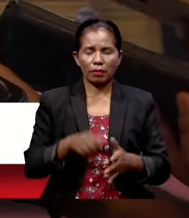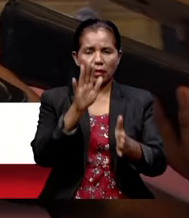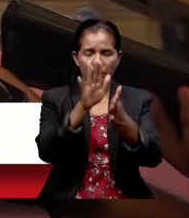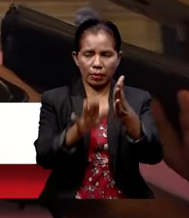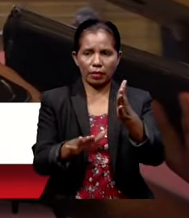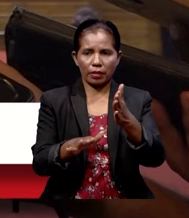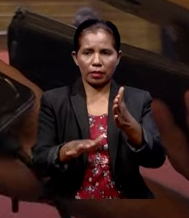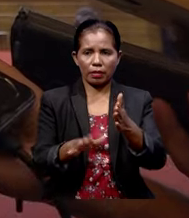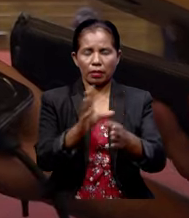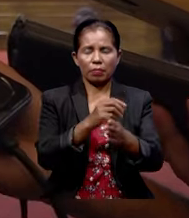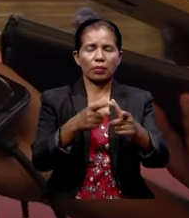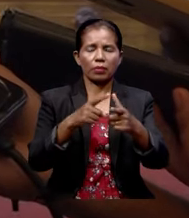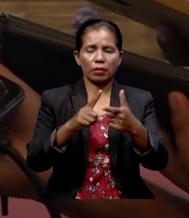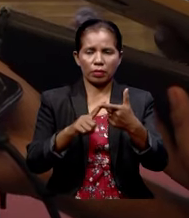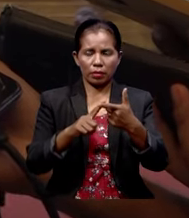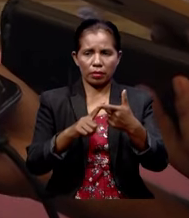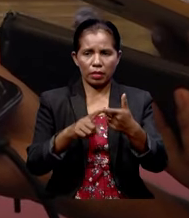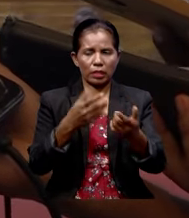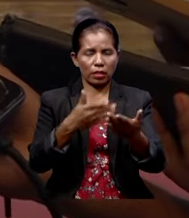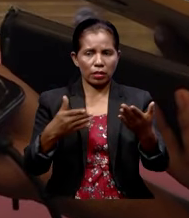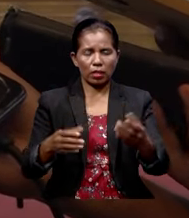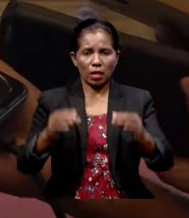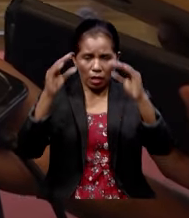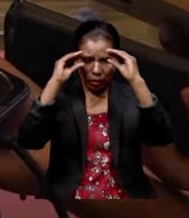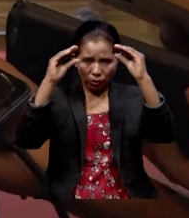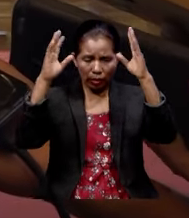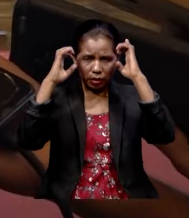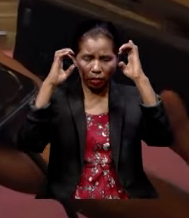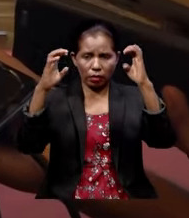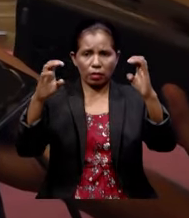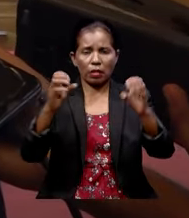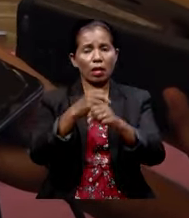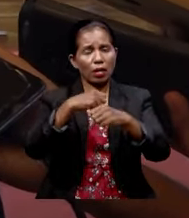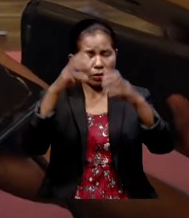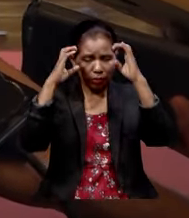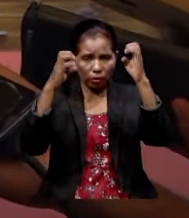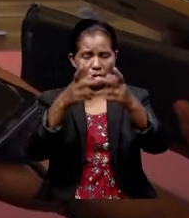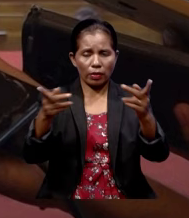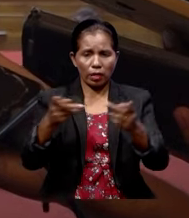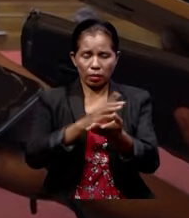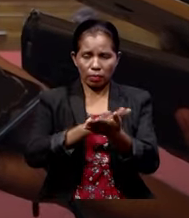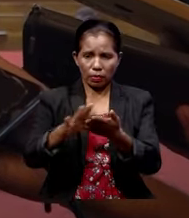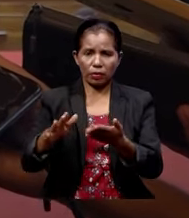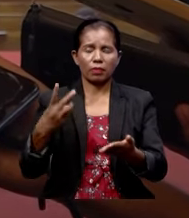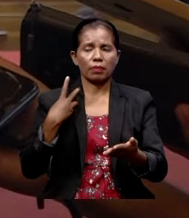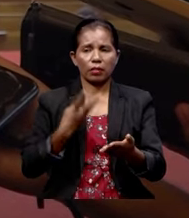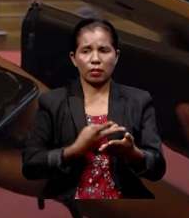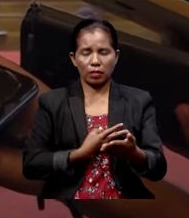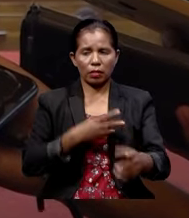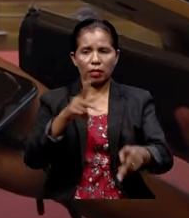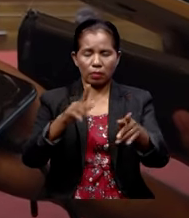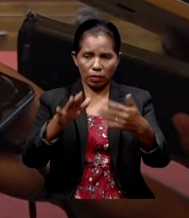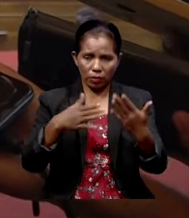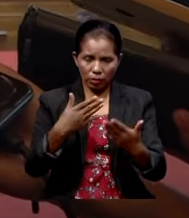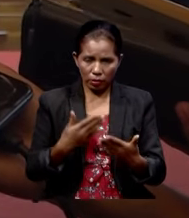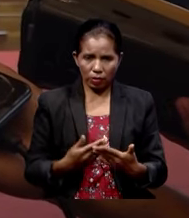a menos produção, halo educação, educação ambiental, vai ite nenia,